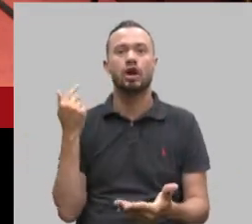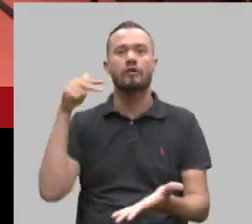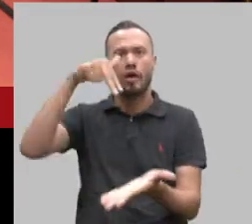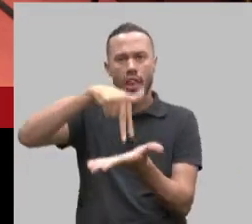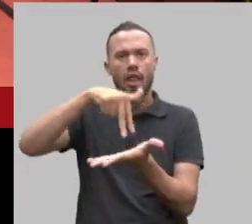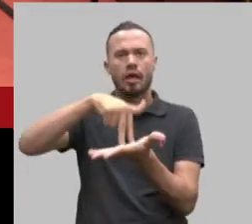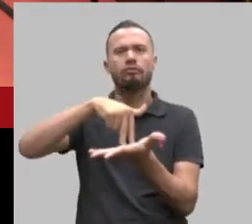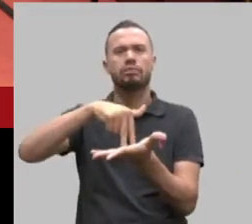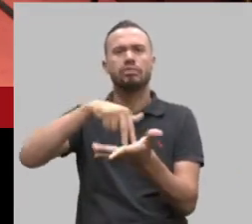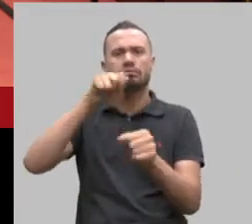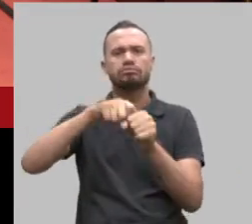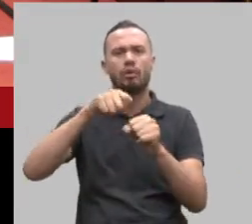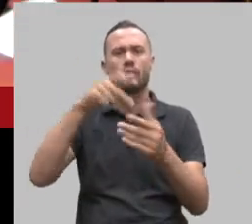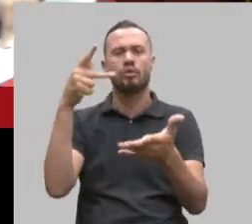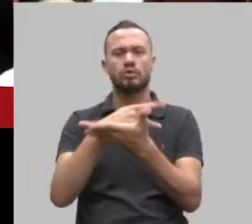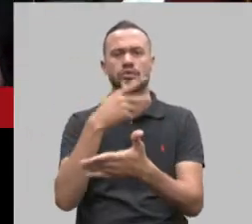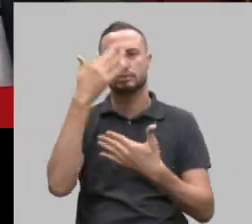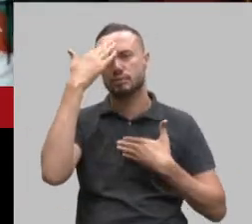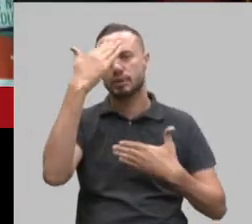isso